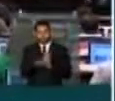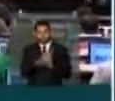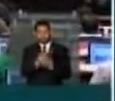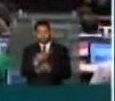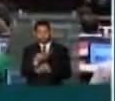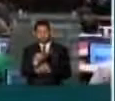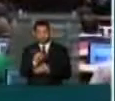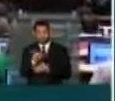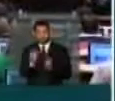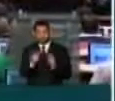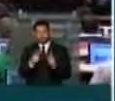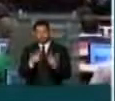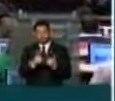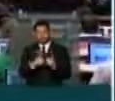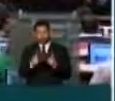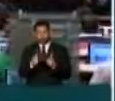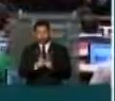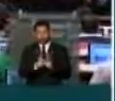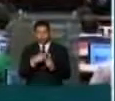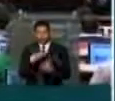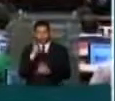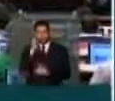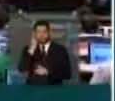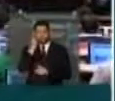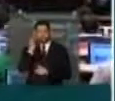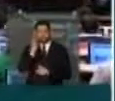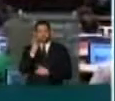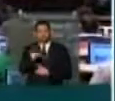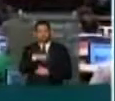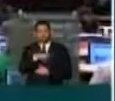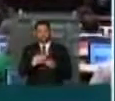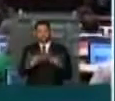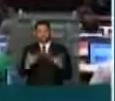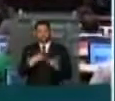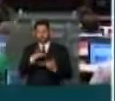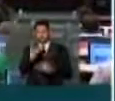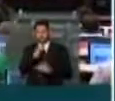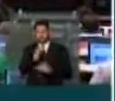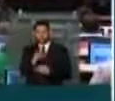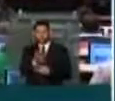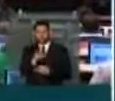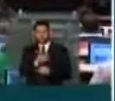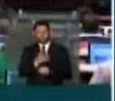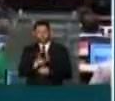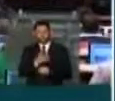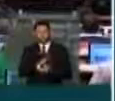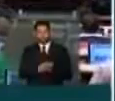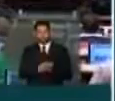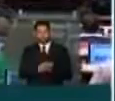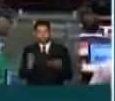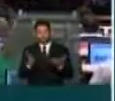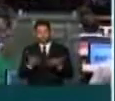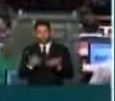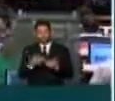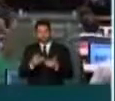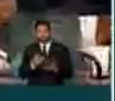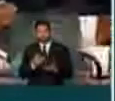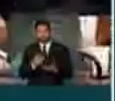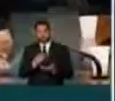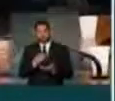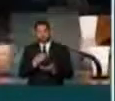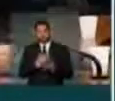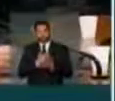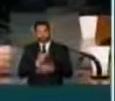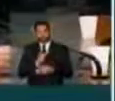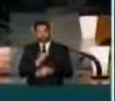com micro-ônibus. Então nós temos que facilitar, né? Facilitar. Agora mesmo, está indo a